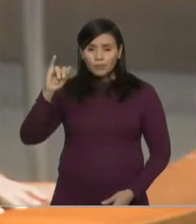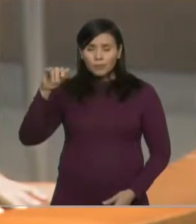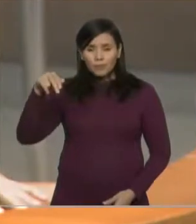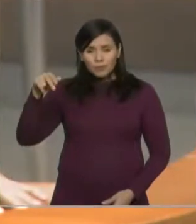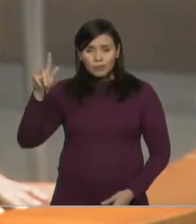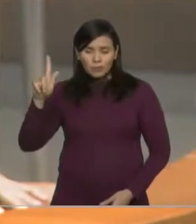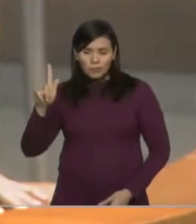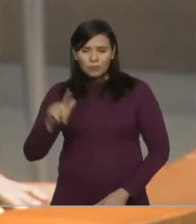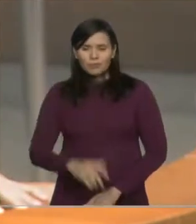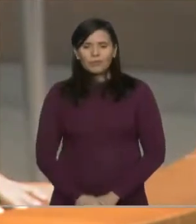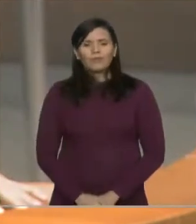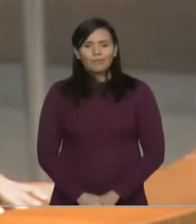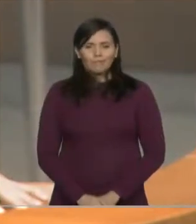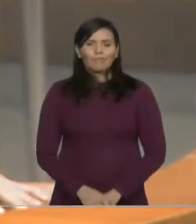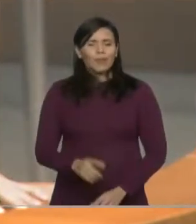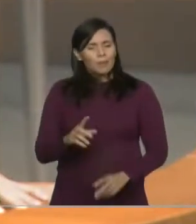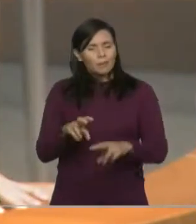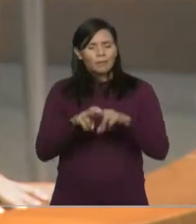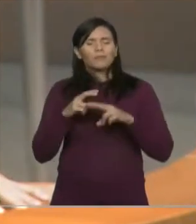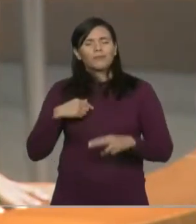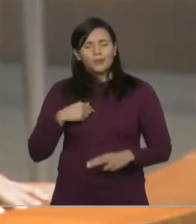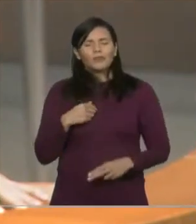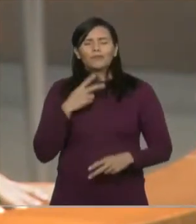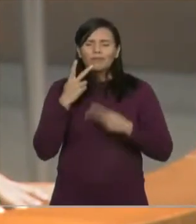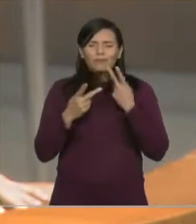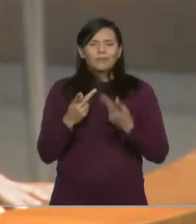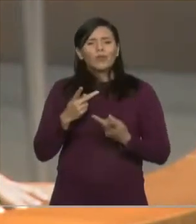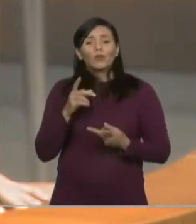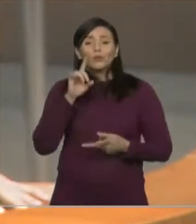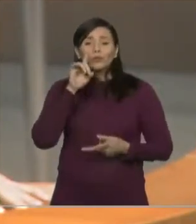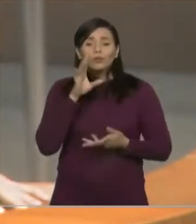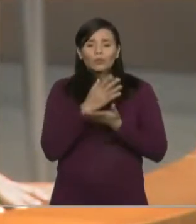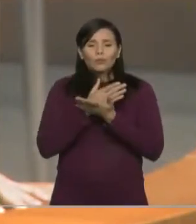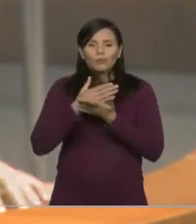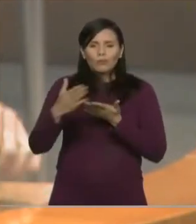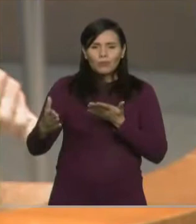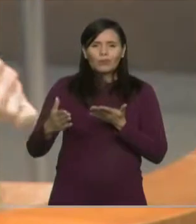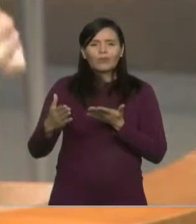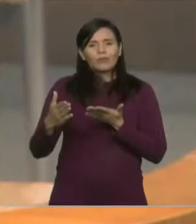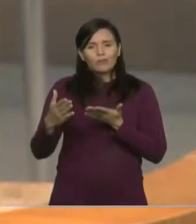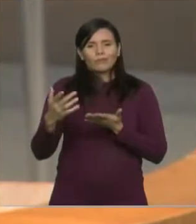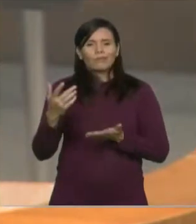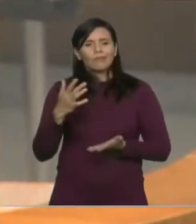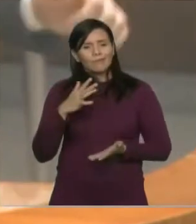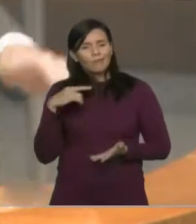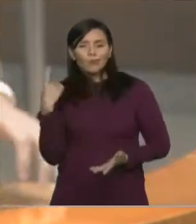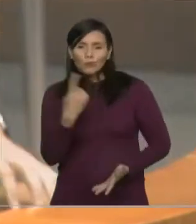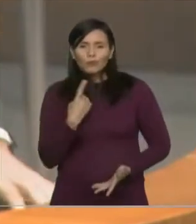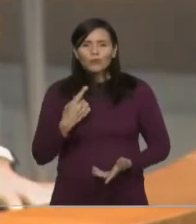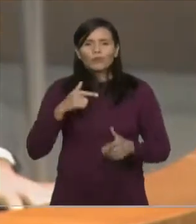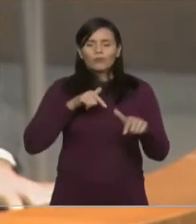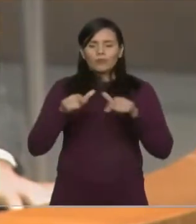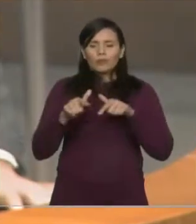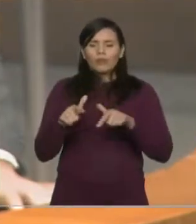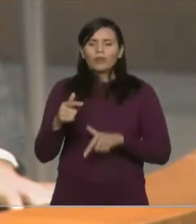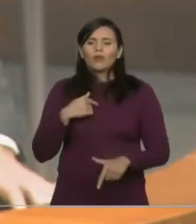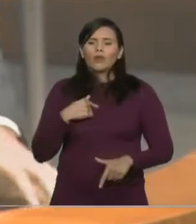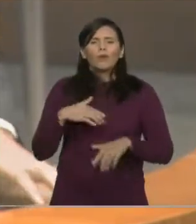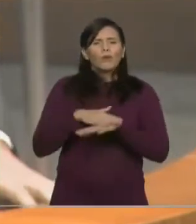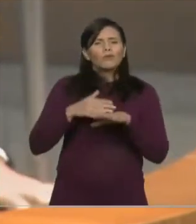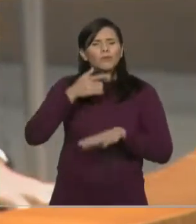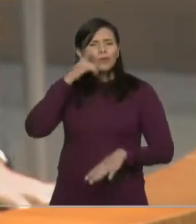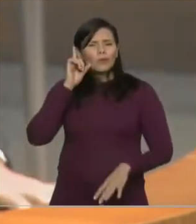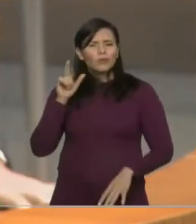resultados. E afirmo a vocês, é só o começo. Fizemos uma outra indicação, conversei ontem com a secretária Flávia Alexandrina,